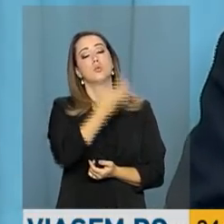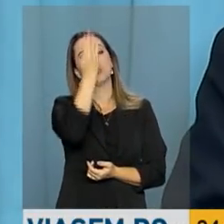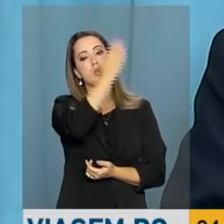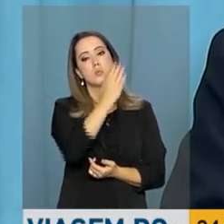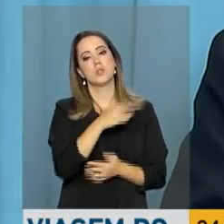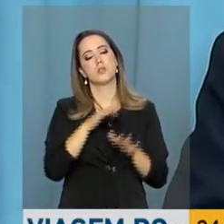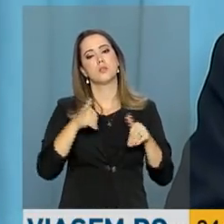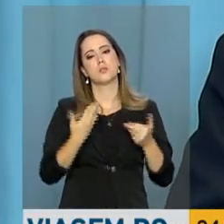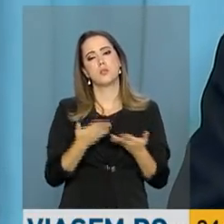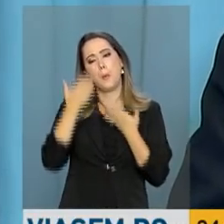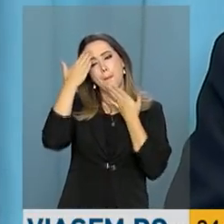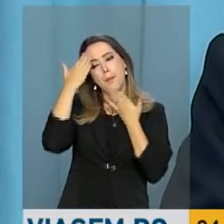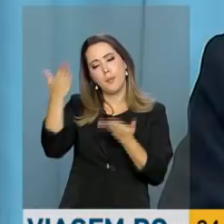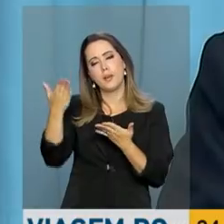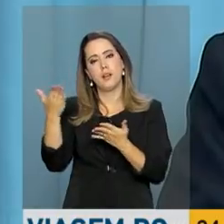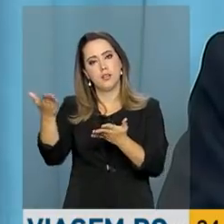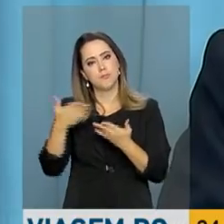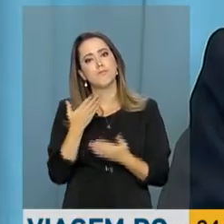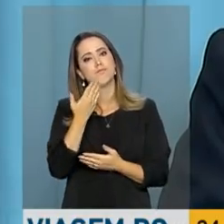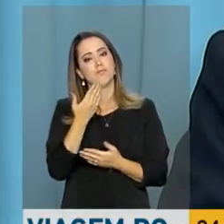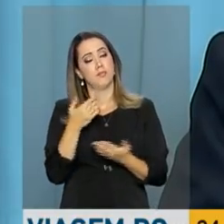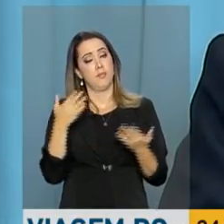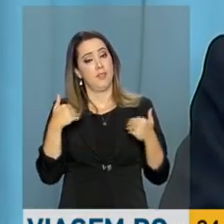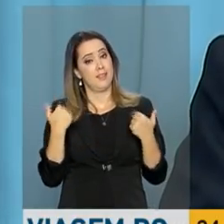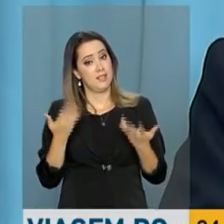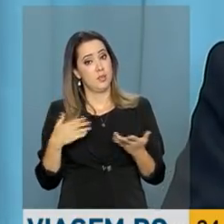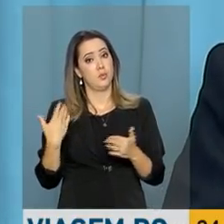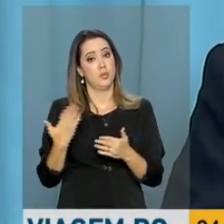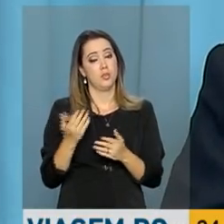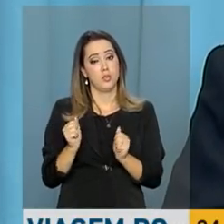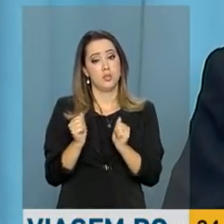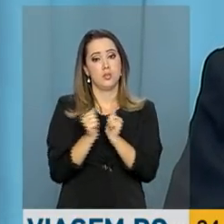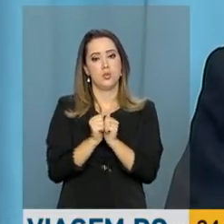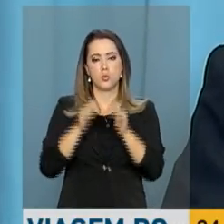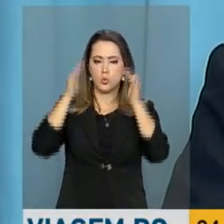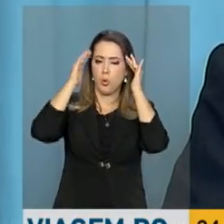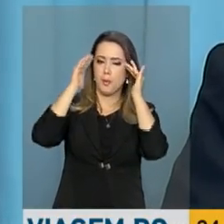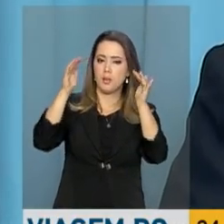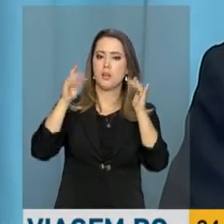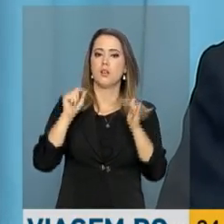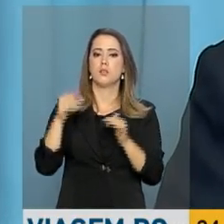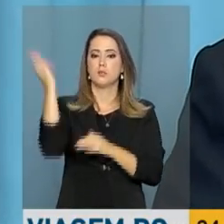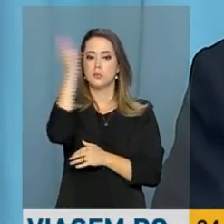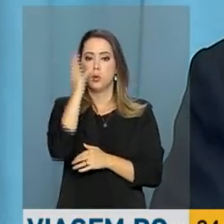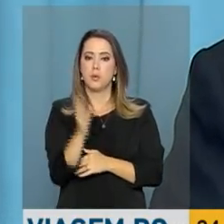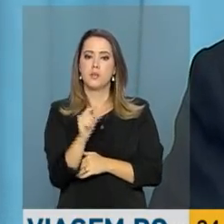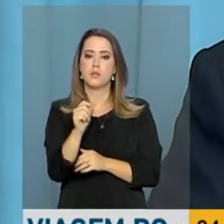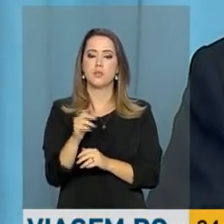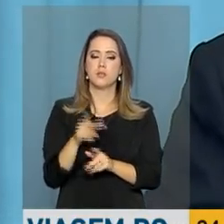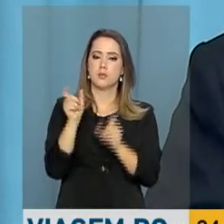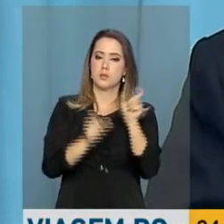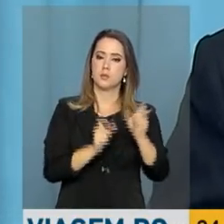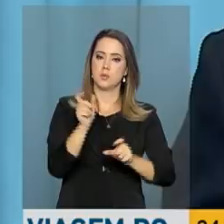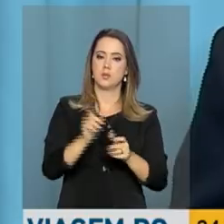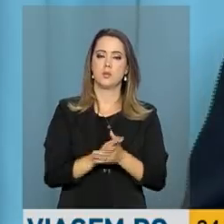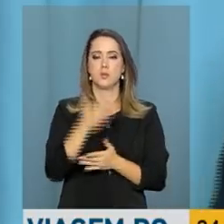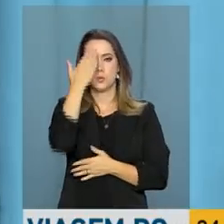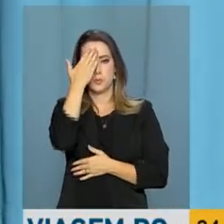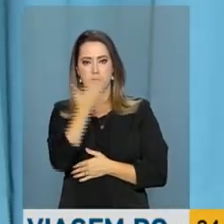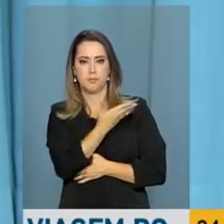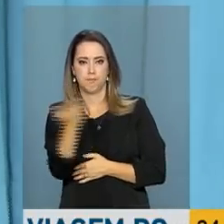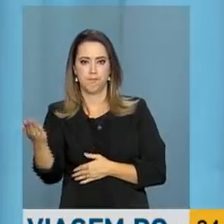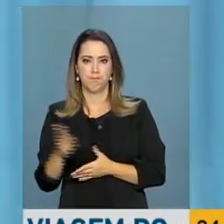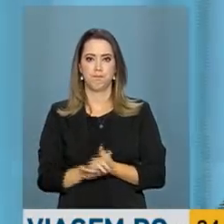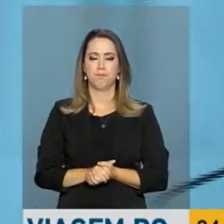vez, gratíssimo por este jantar, que levo a conta de uma homenagem ao Brasil e aos brasileiros. Muito obrigado,